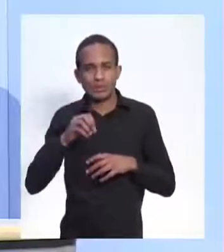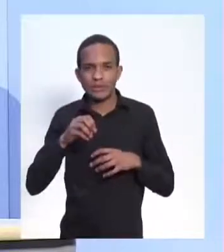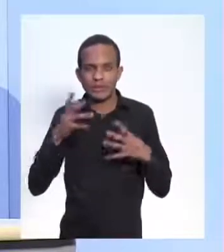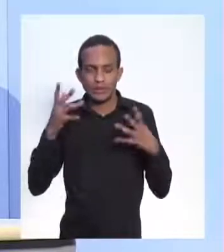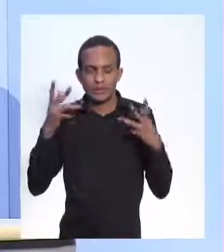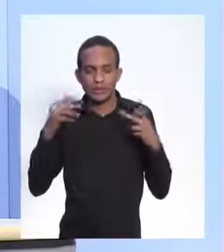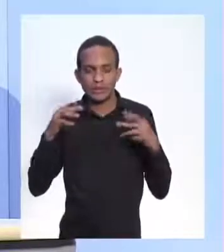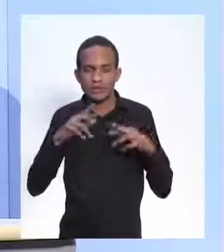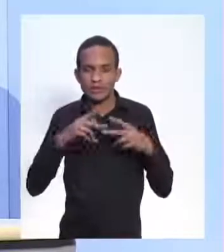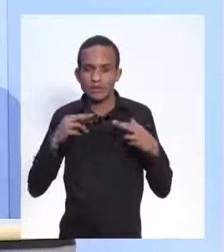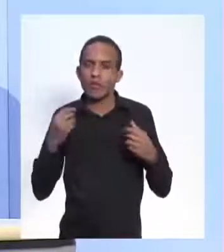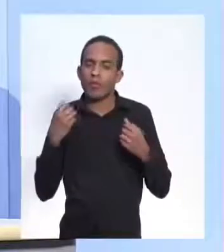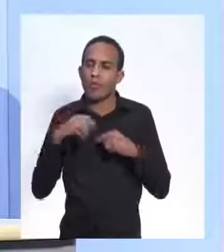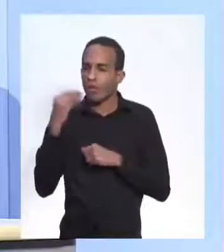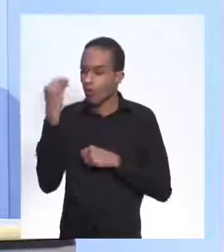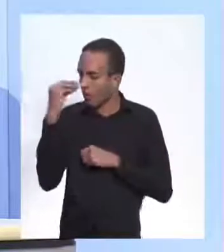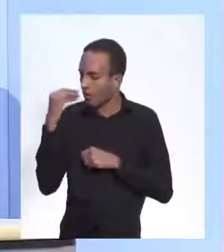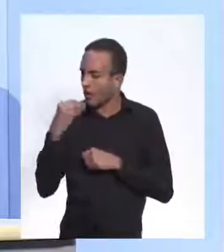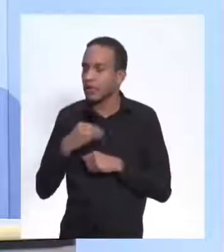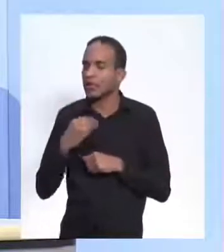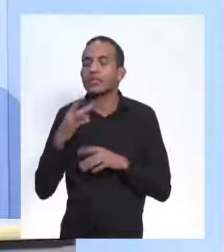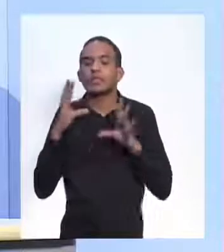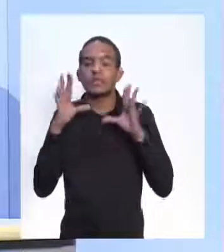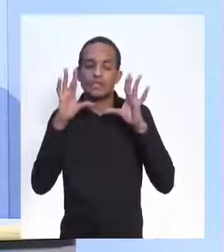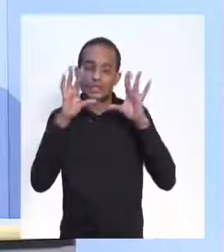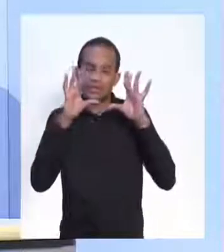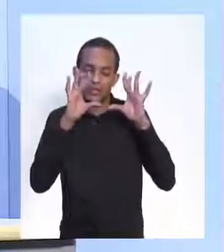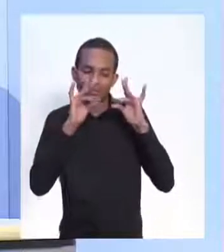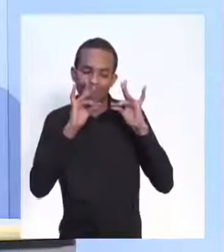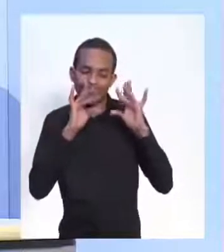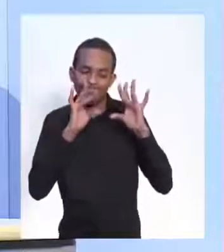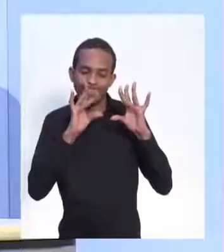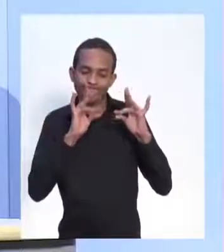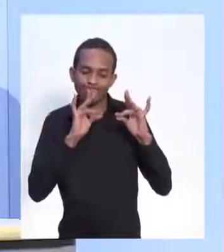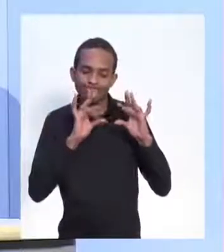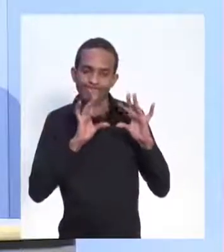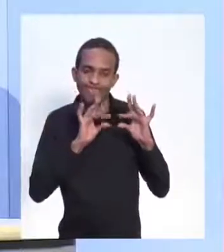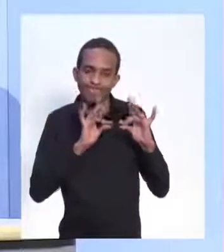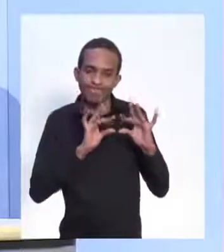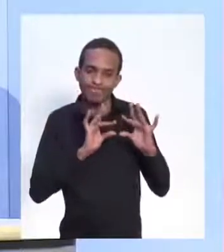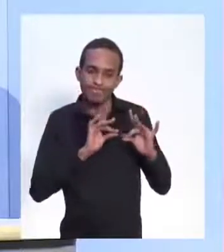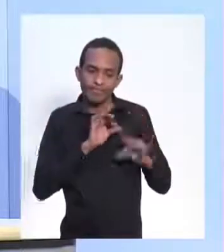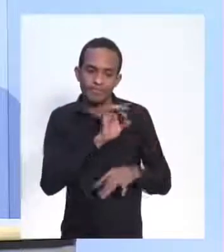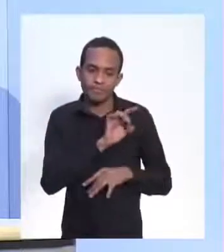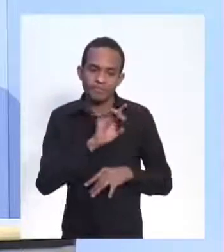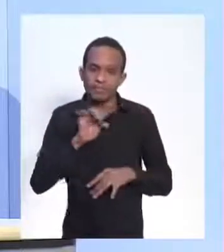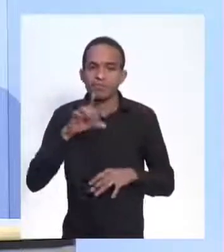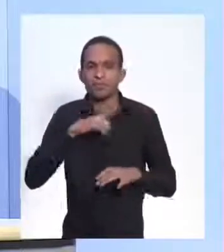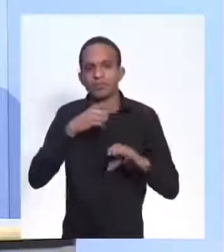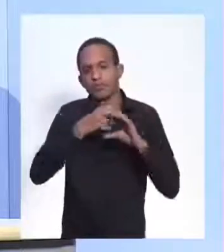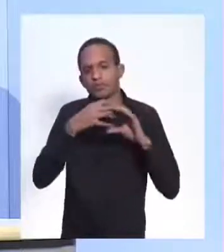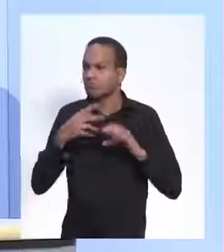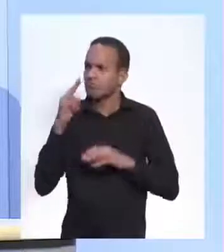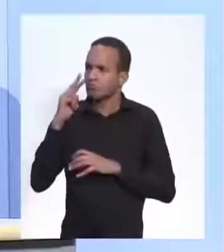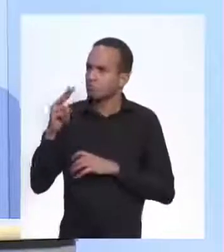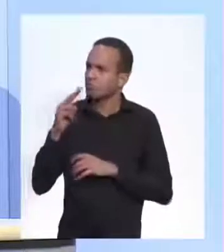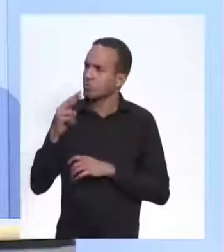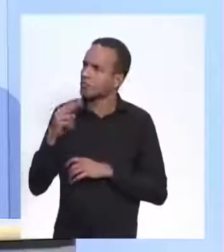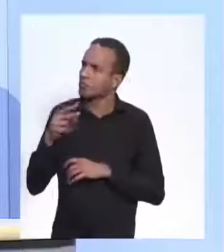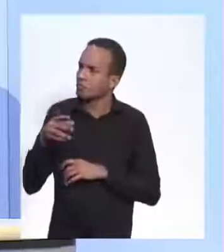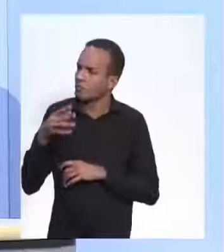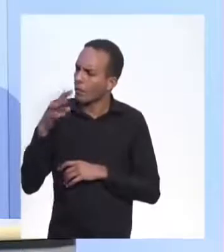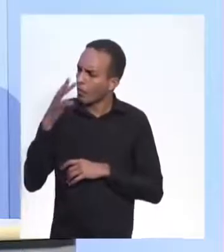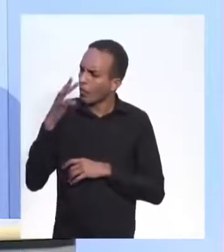né? Maquiagens, podem ver que elas são muito detalhadas, né, porque cada personagem aí tem uma característica. Teve um ali que eu achei até interessante, né, que a gente estava citando